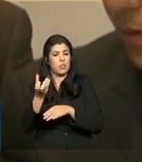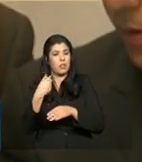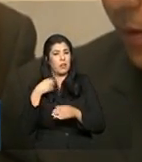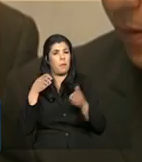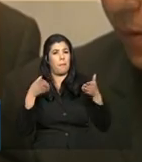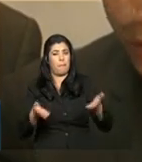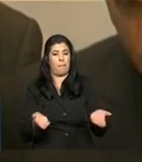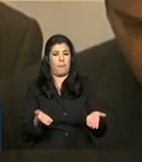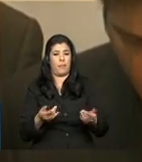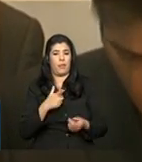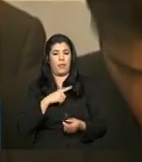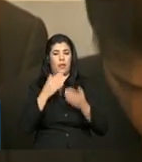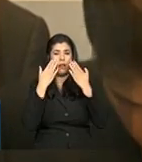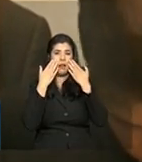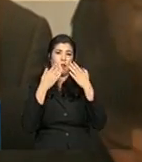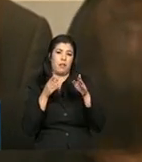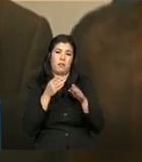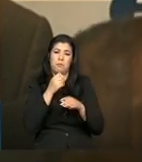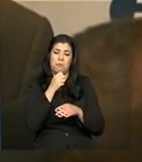participar e não